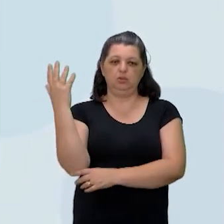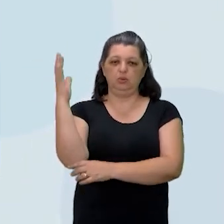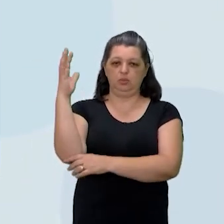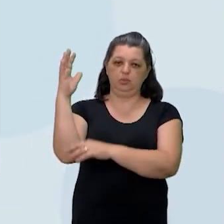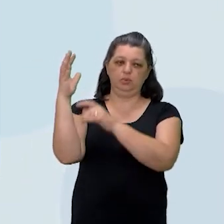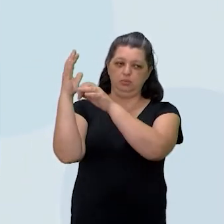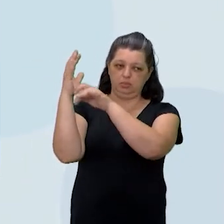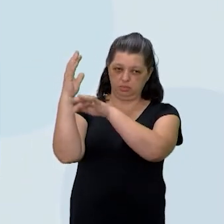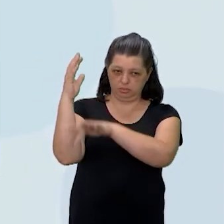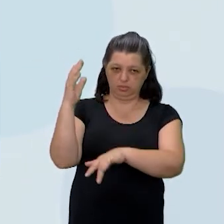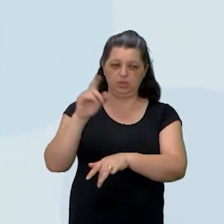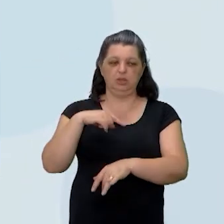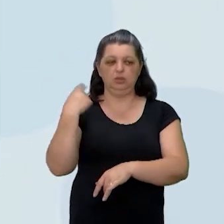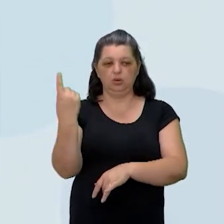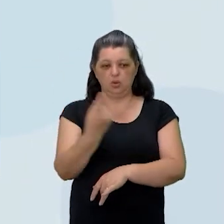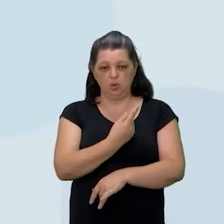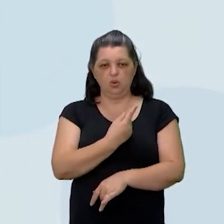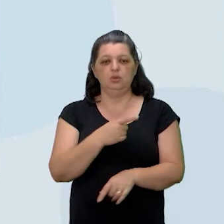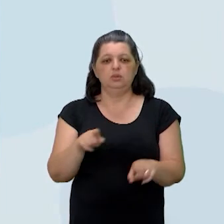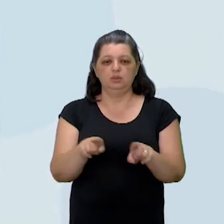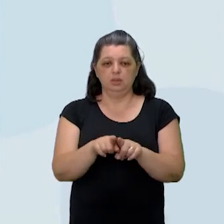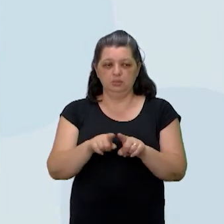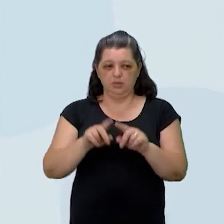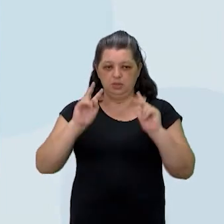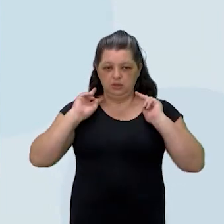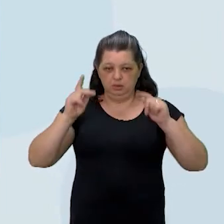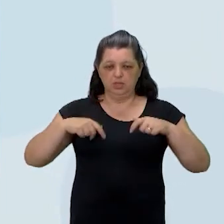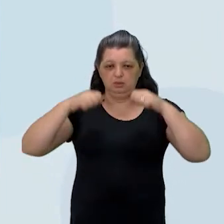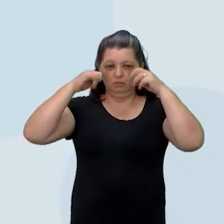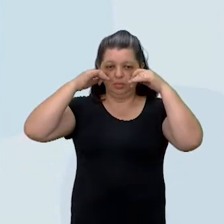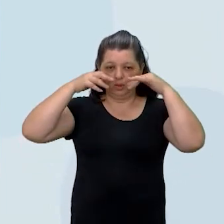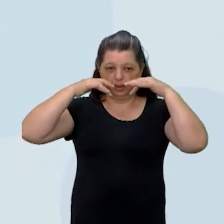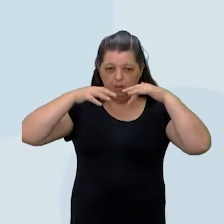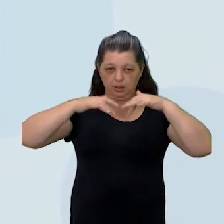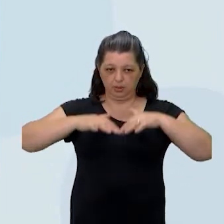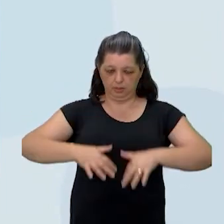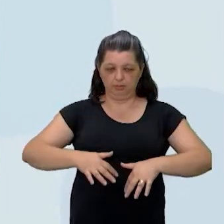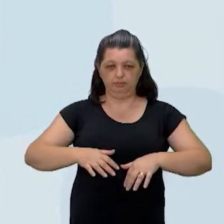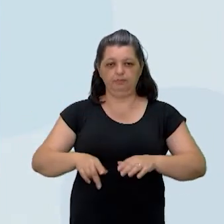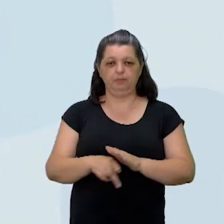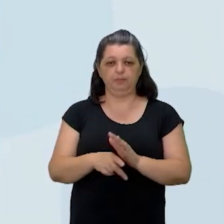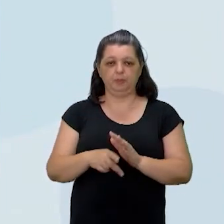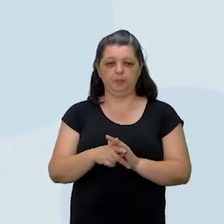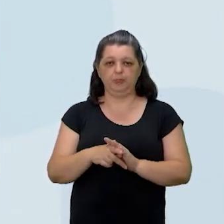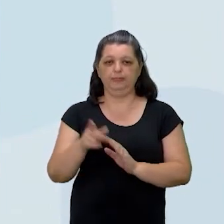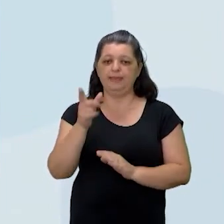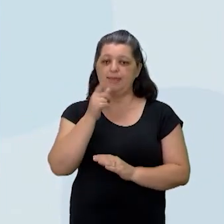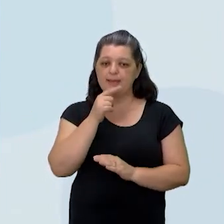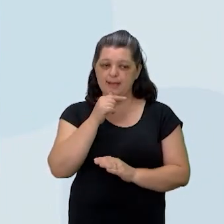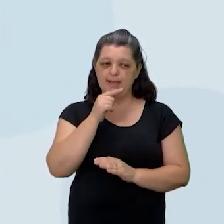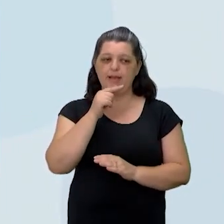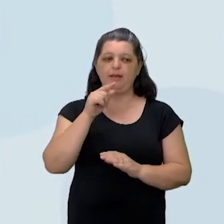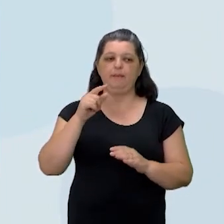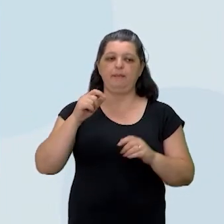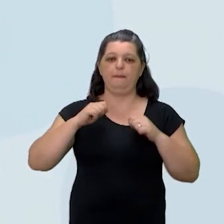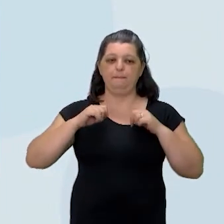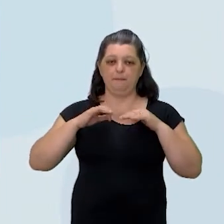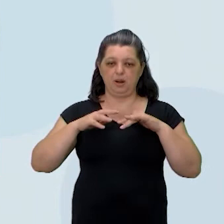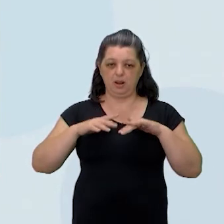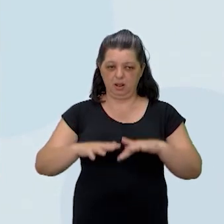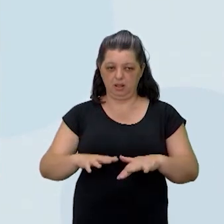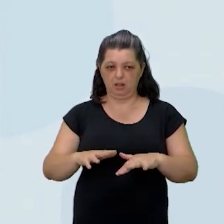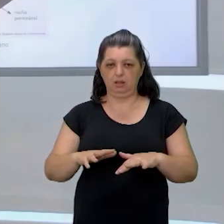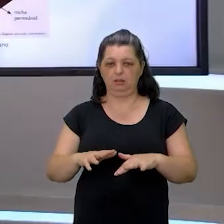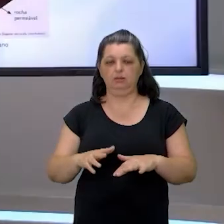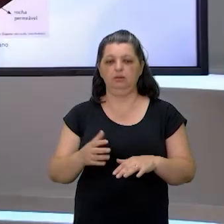seres humanos, nós também transpiramos. E essa água que sai do nosso corpo através da transpiração, ou